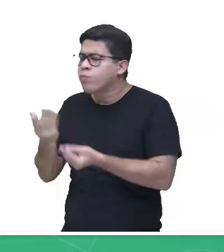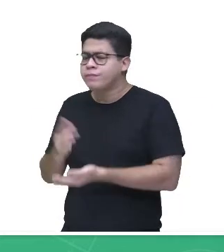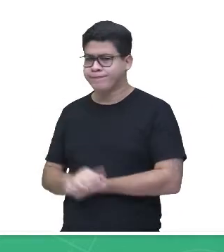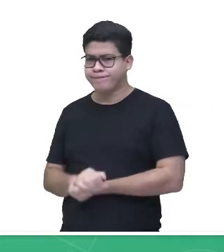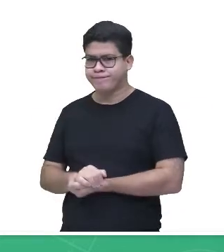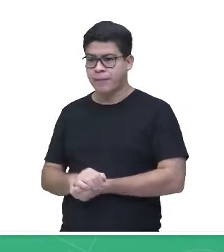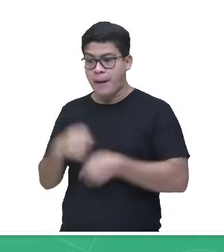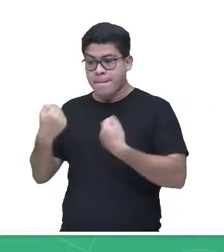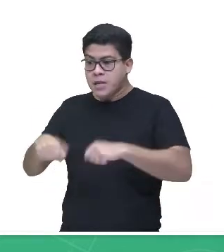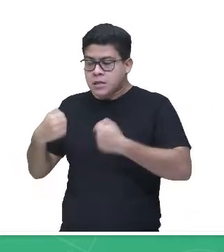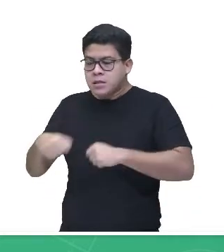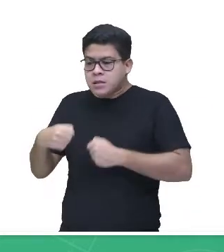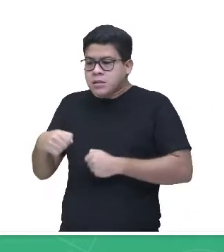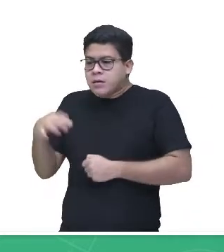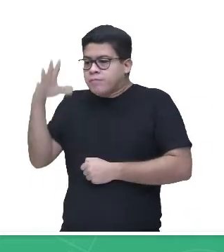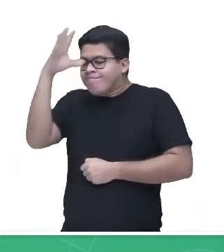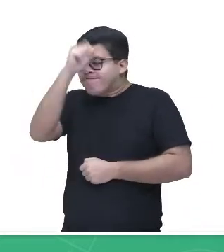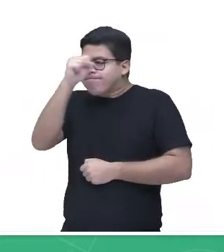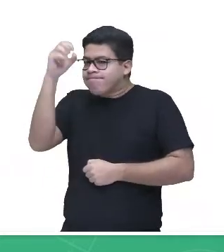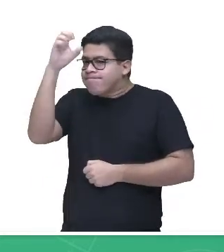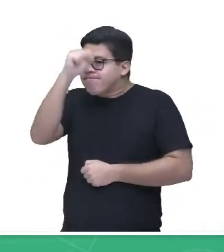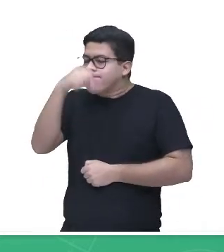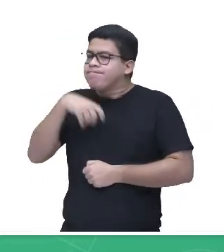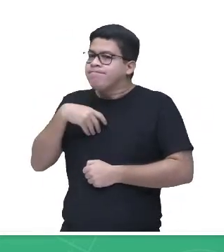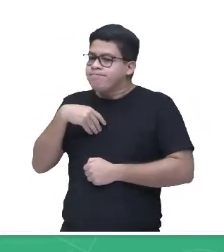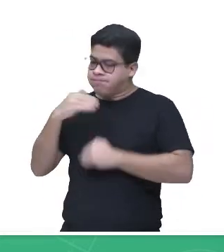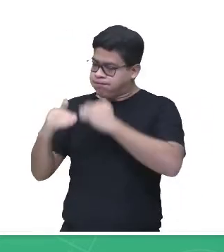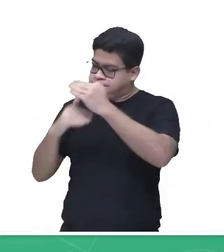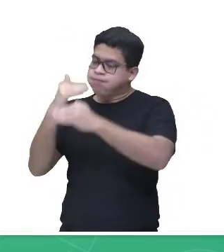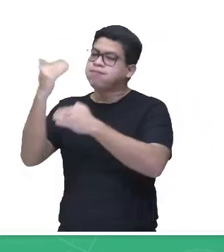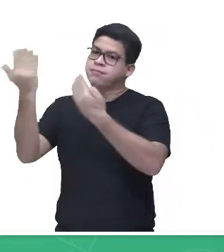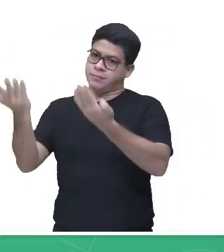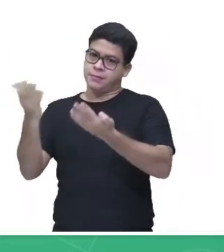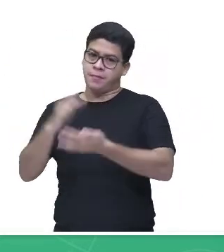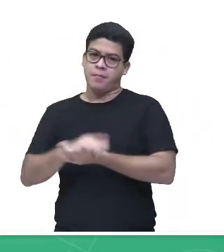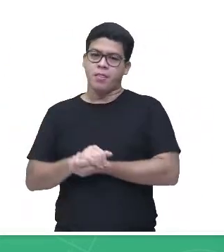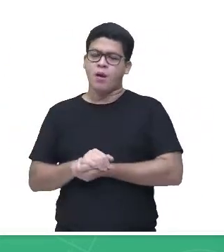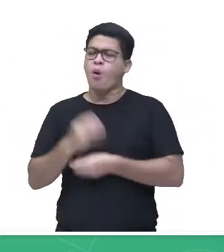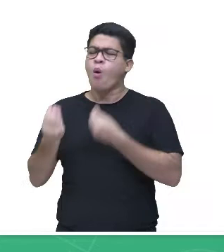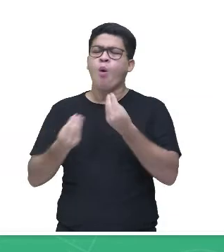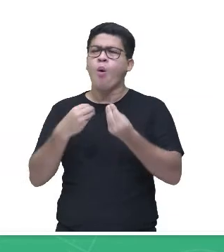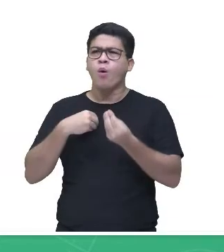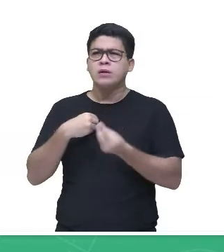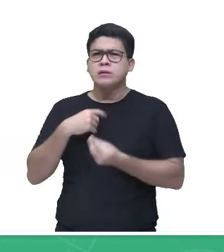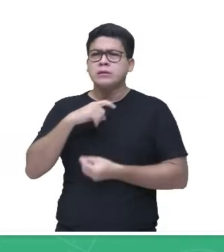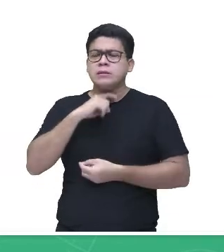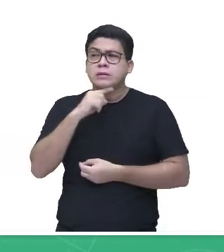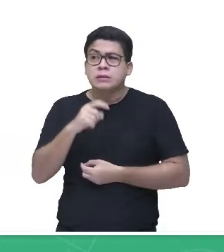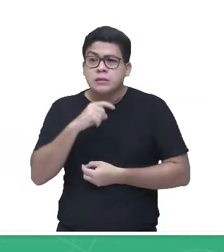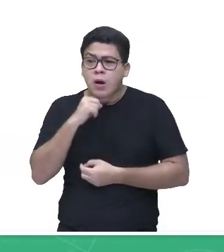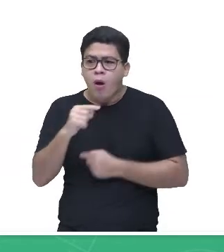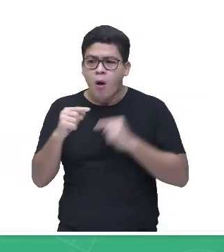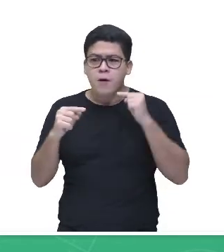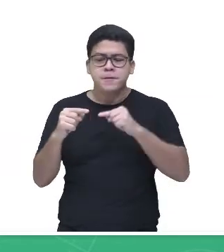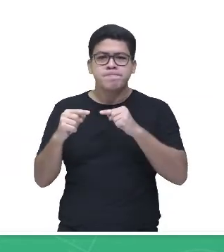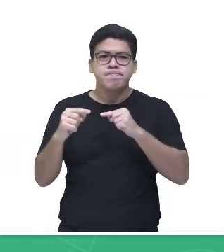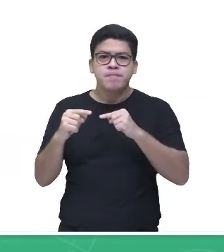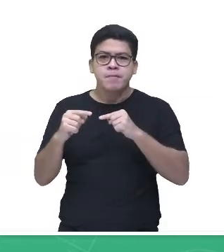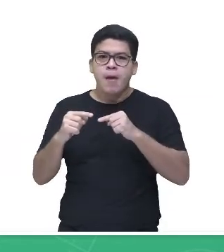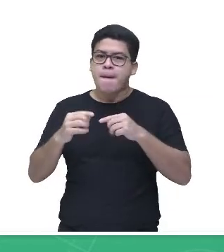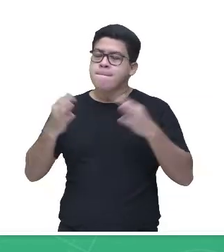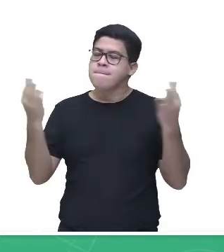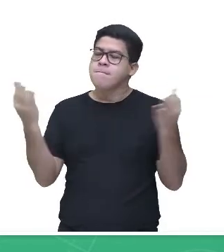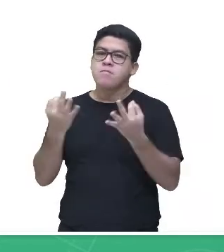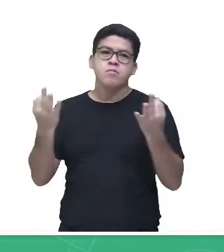essa realidade. E o primeiro passo para a compreensão da realidade é a dúvida. Quem duvida